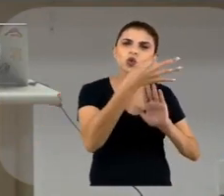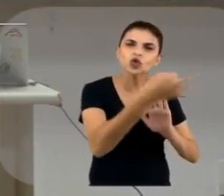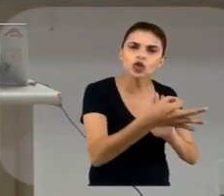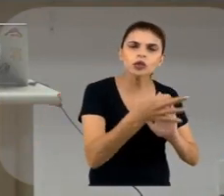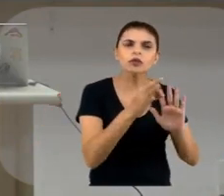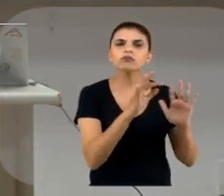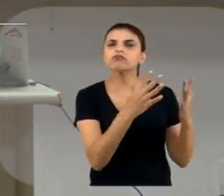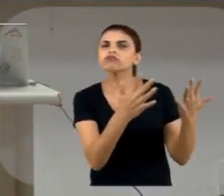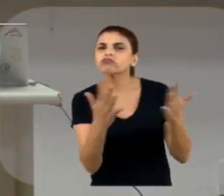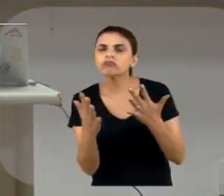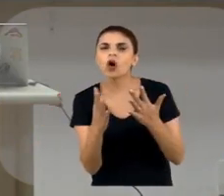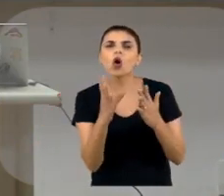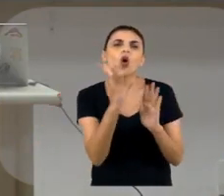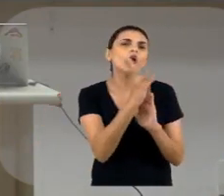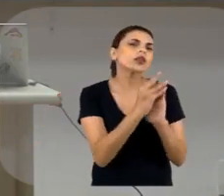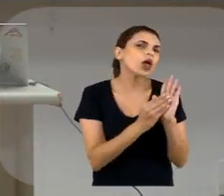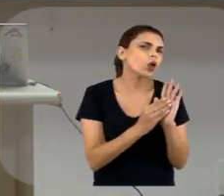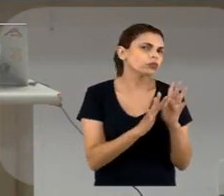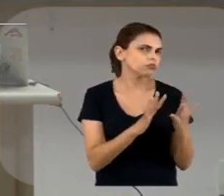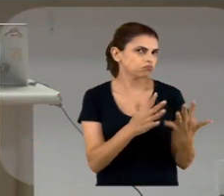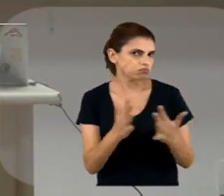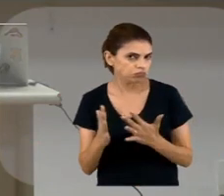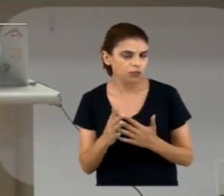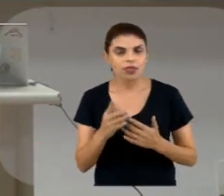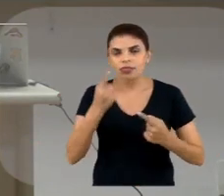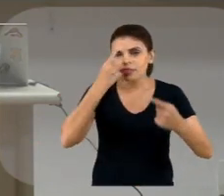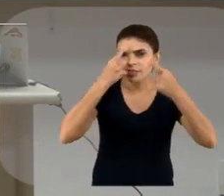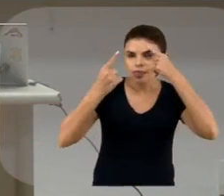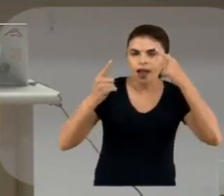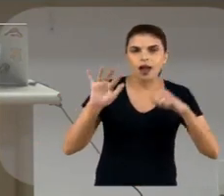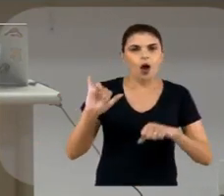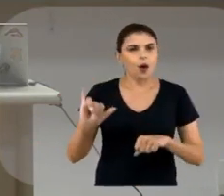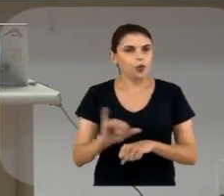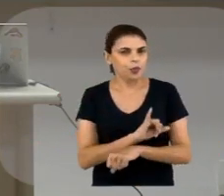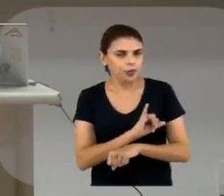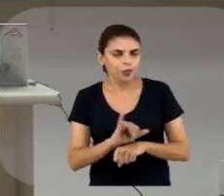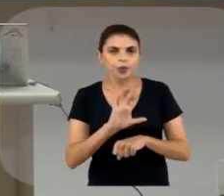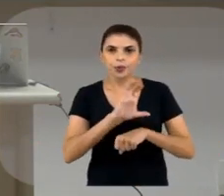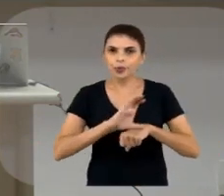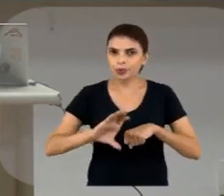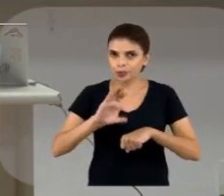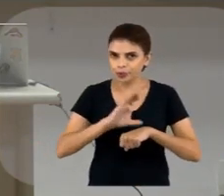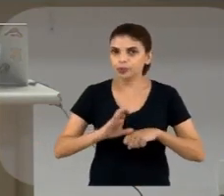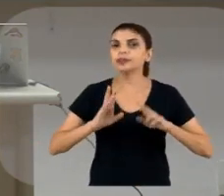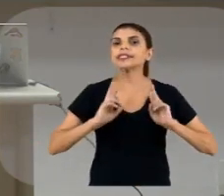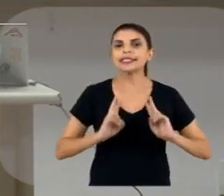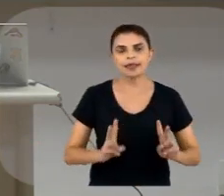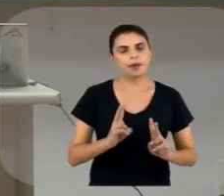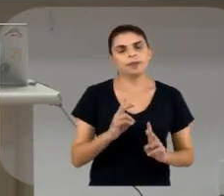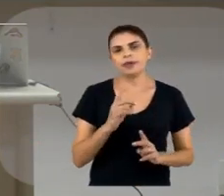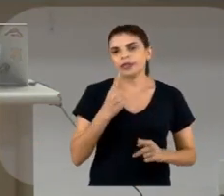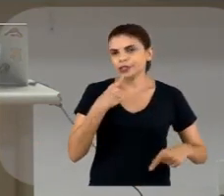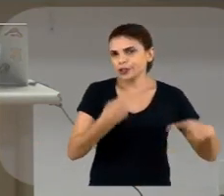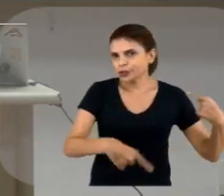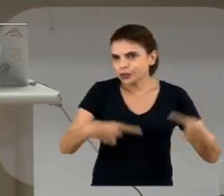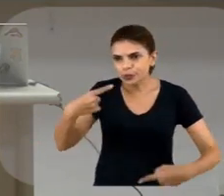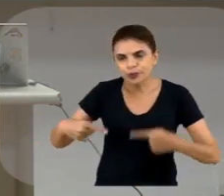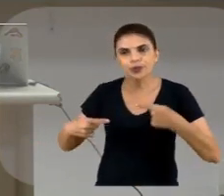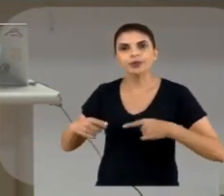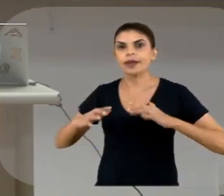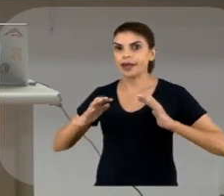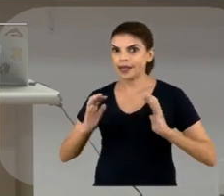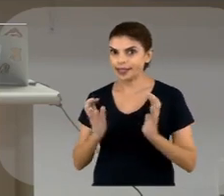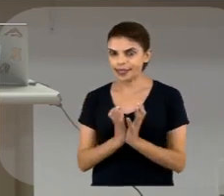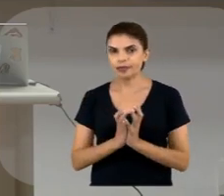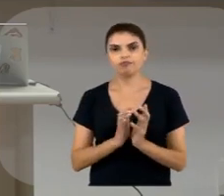o formato de conteúdo, a ideia do curso, né, é claro, isso discutido com